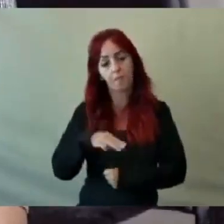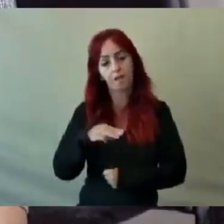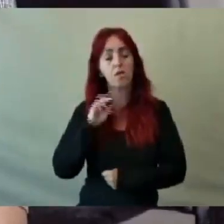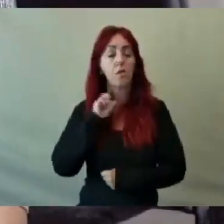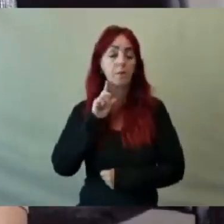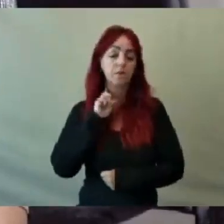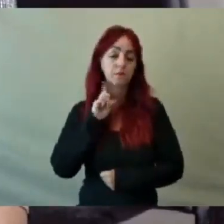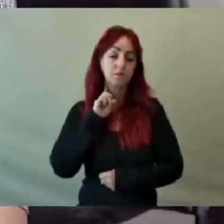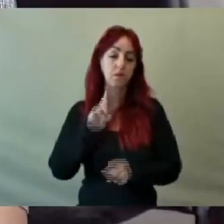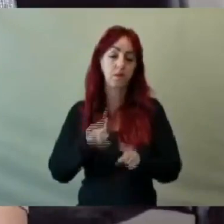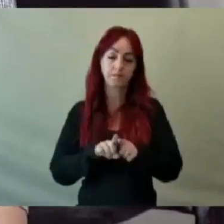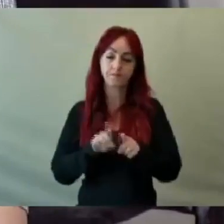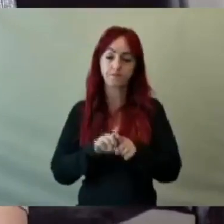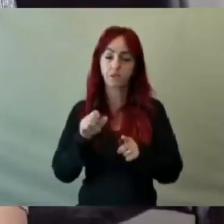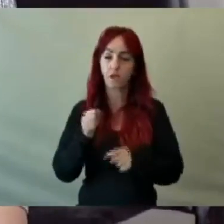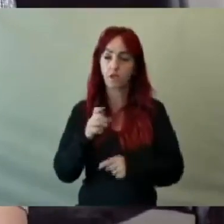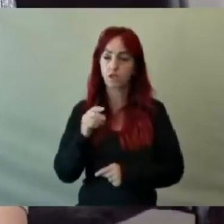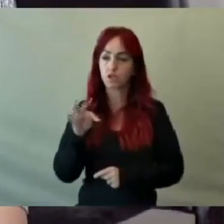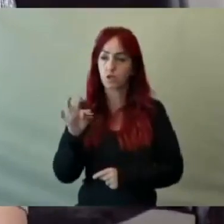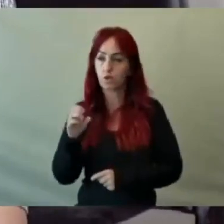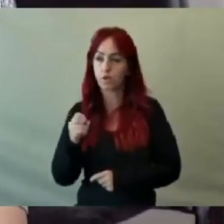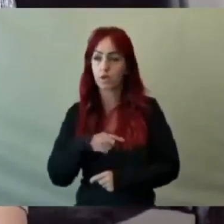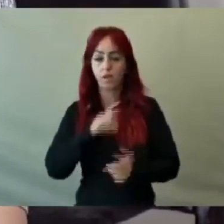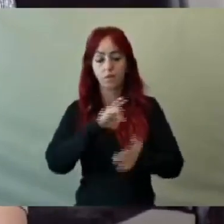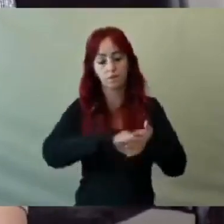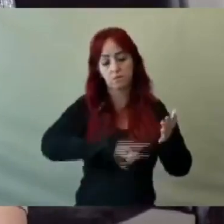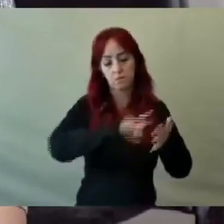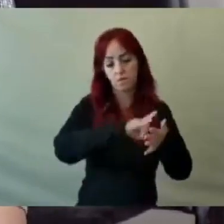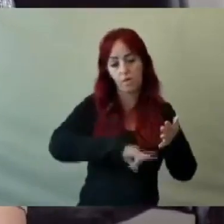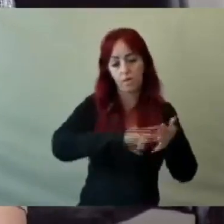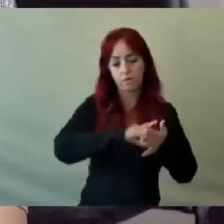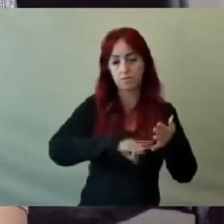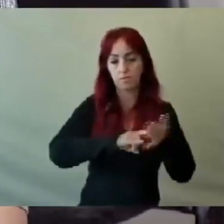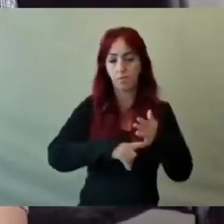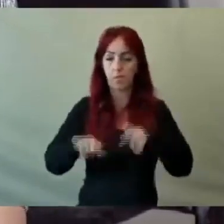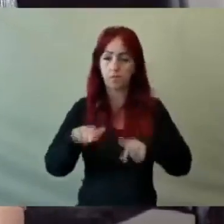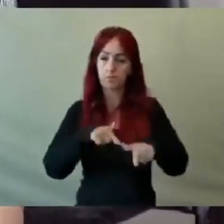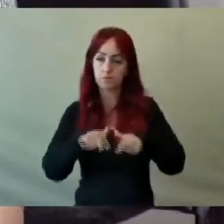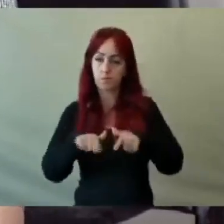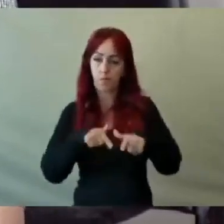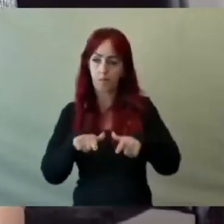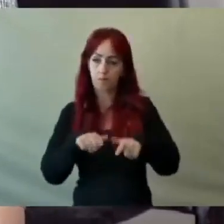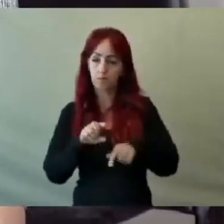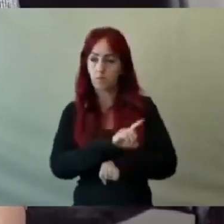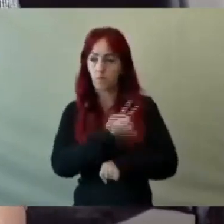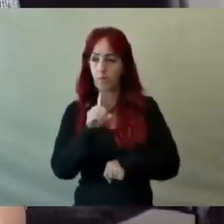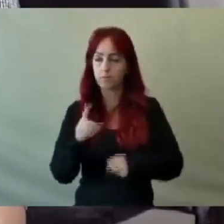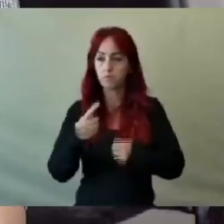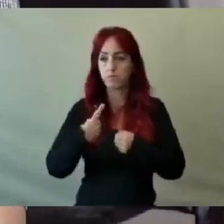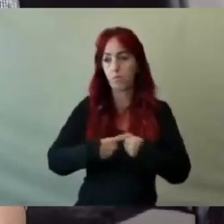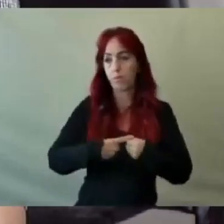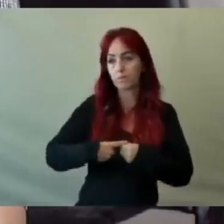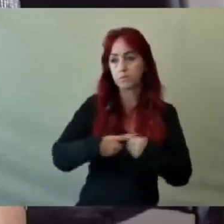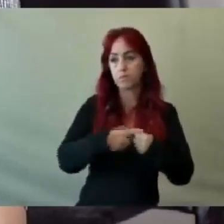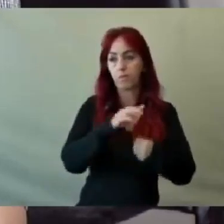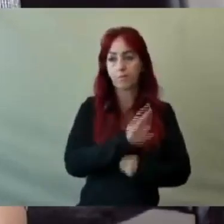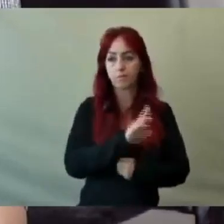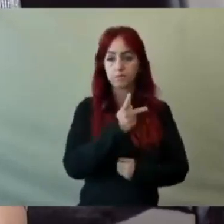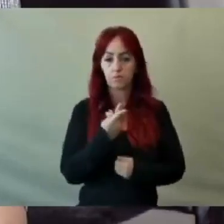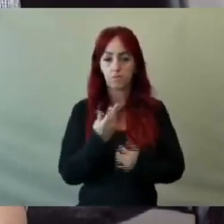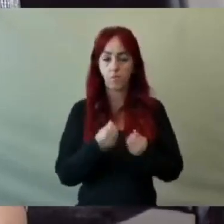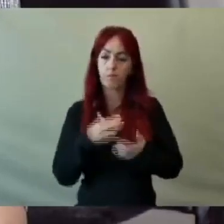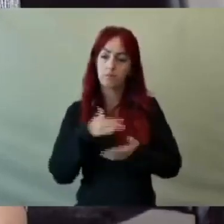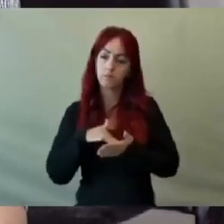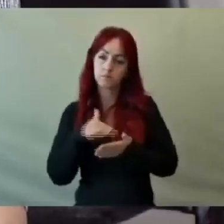do contrato de prestação de serviço celebrado entre o município de Belo Horizonte, através da Secretaria Municipal de